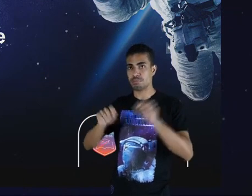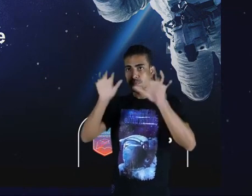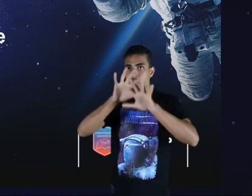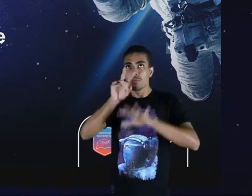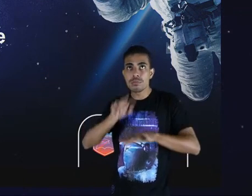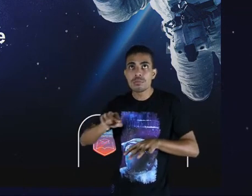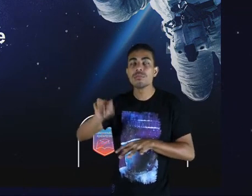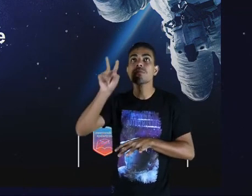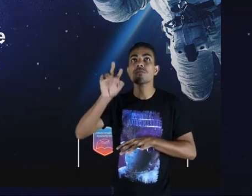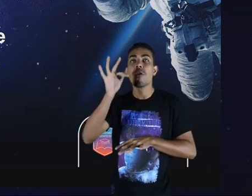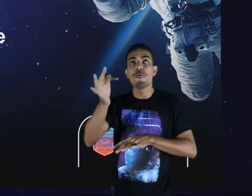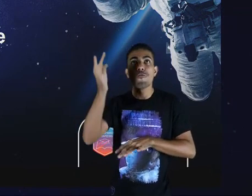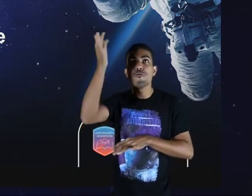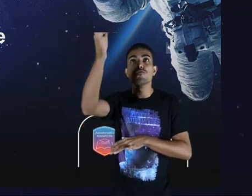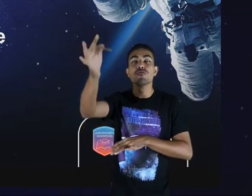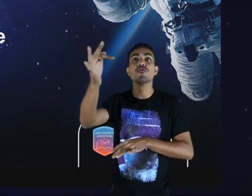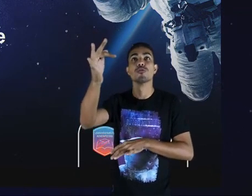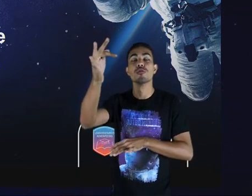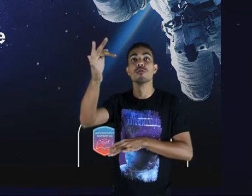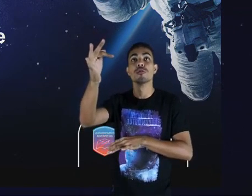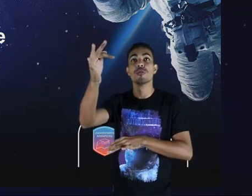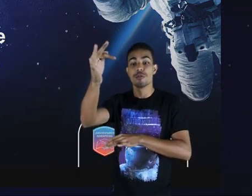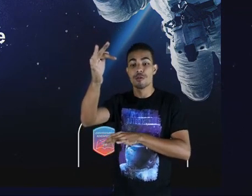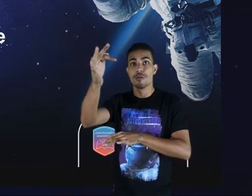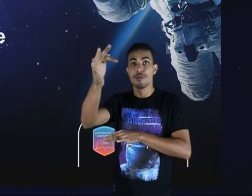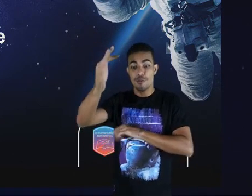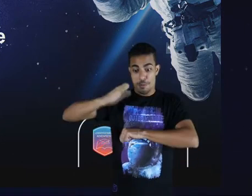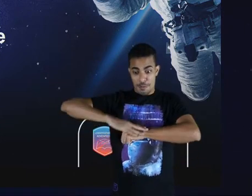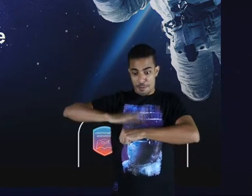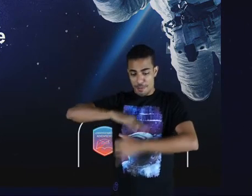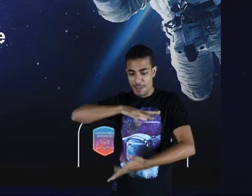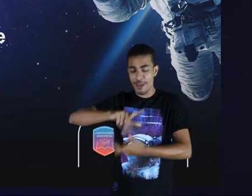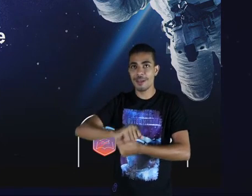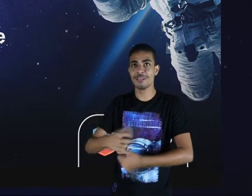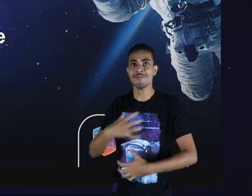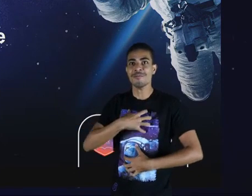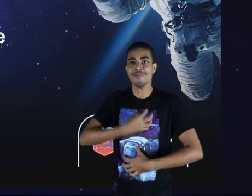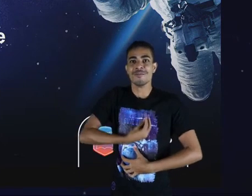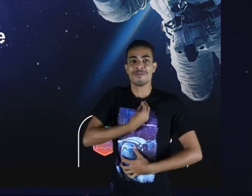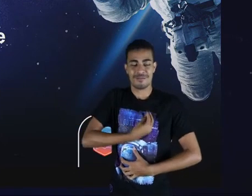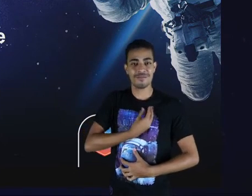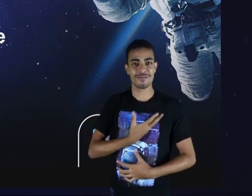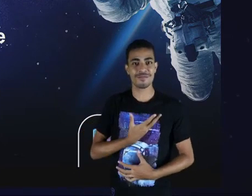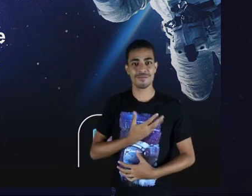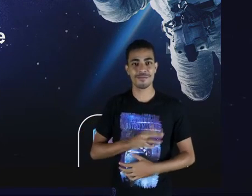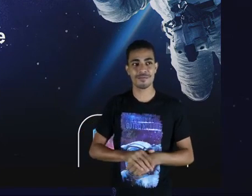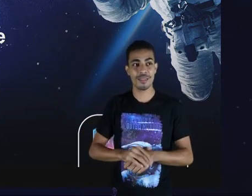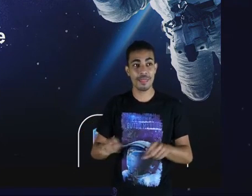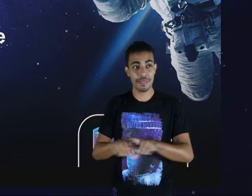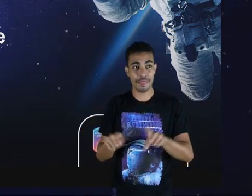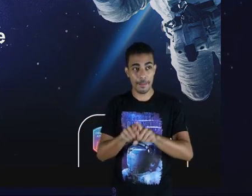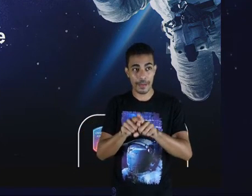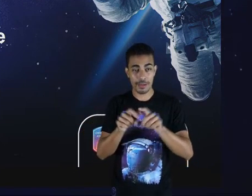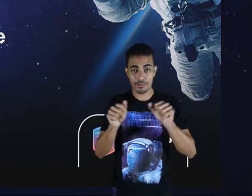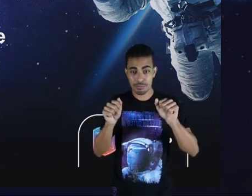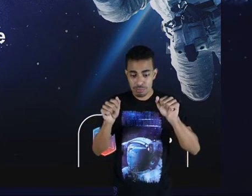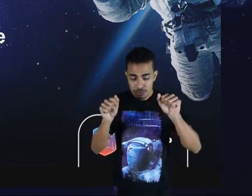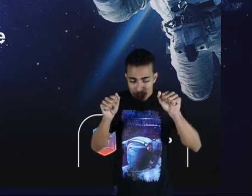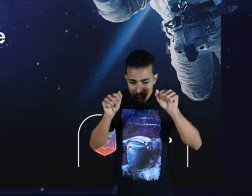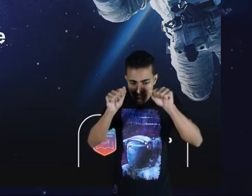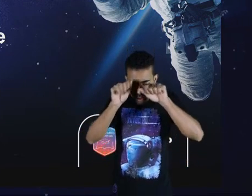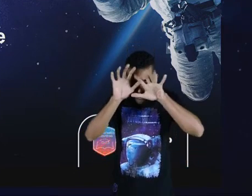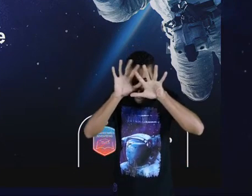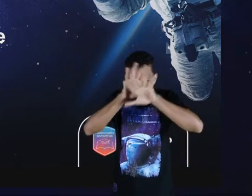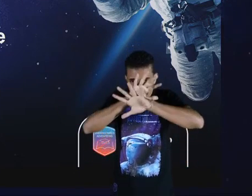futuro como se fosse no presente, e o invisível como se